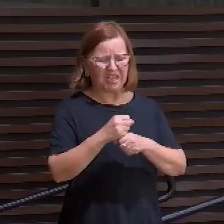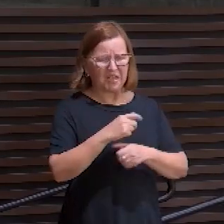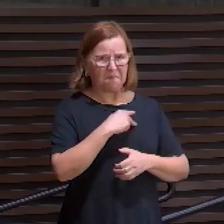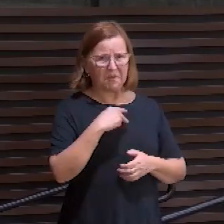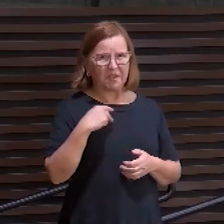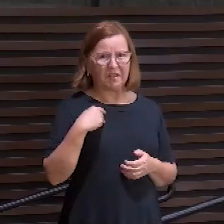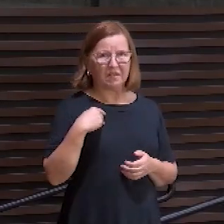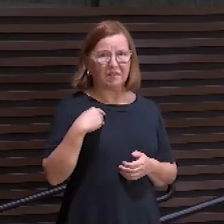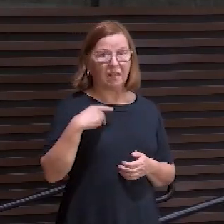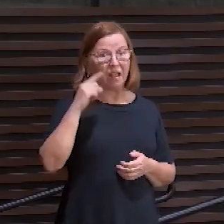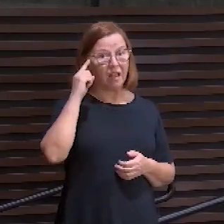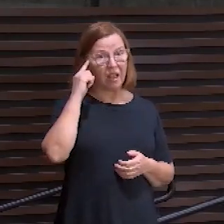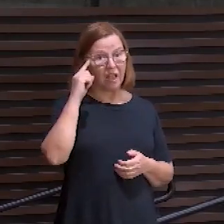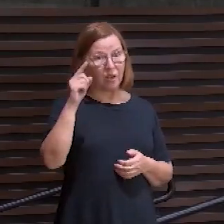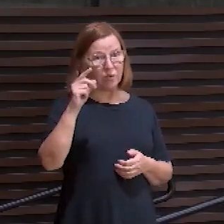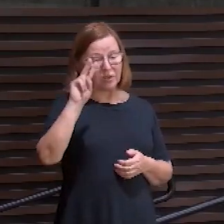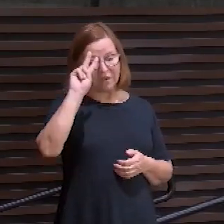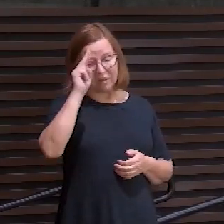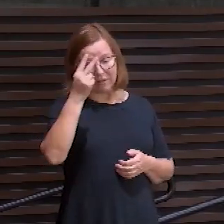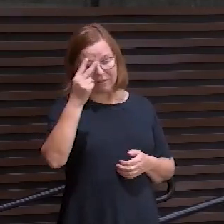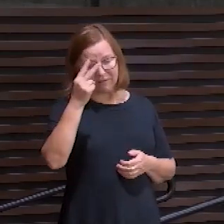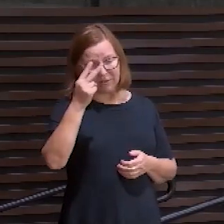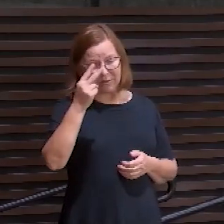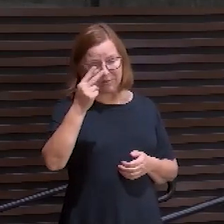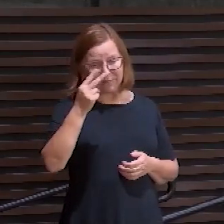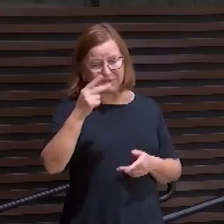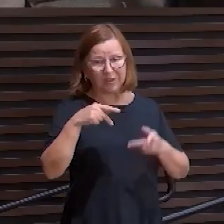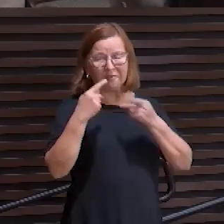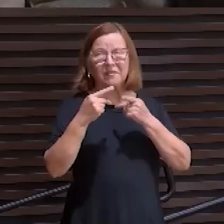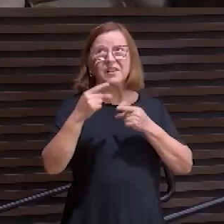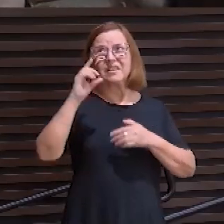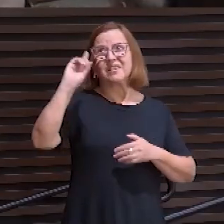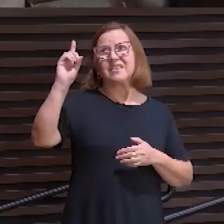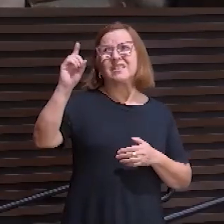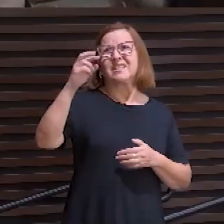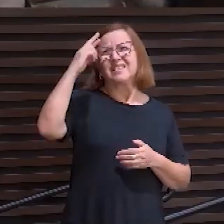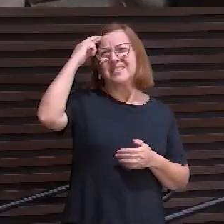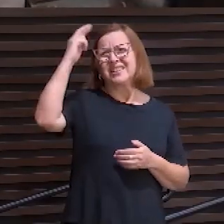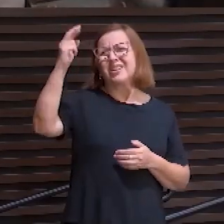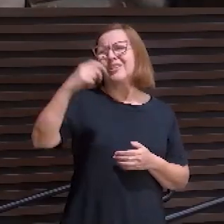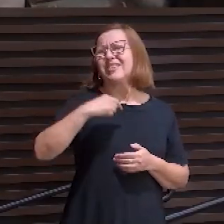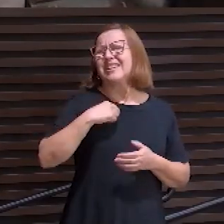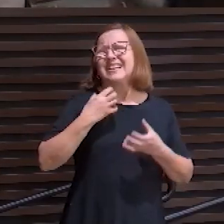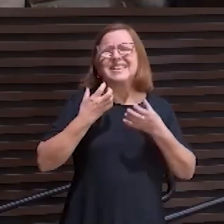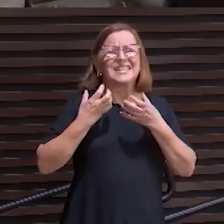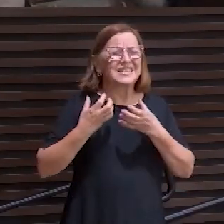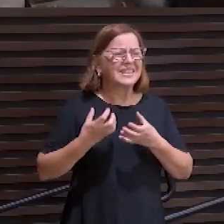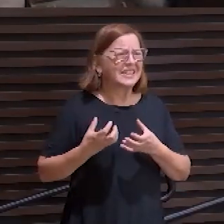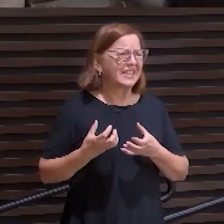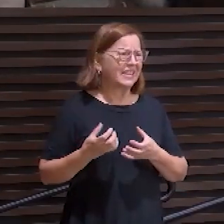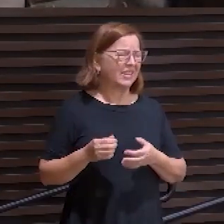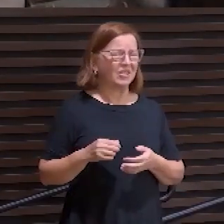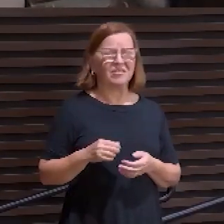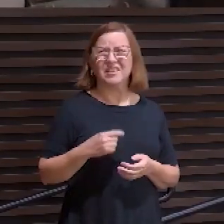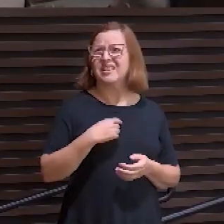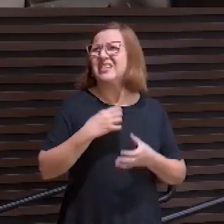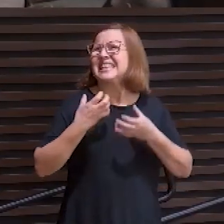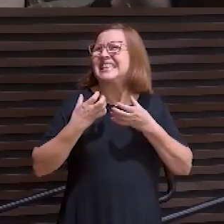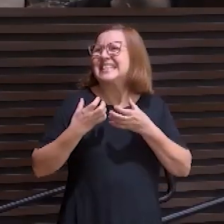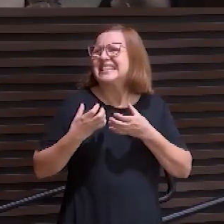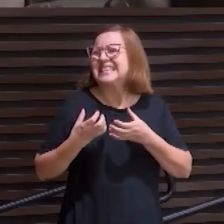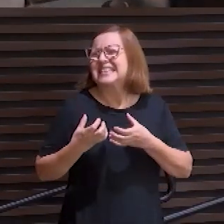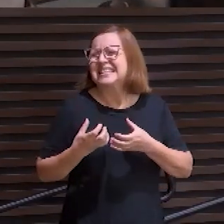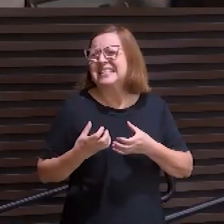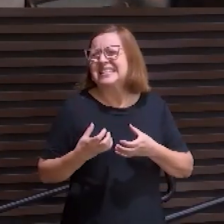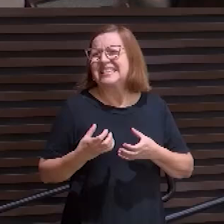E ele um dia resolveu desabafar com Deus. E disse: Senhor, eu ando cansado. Eu ando